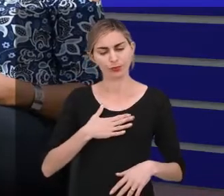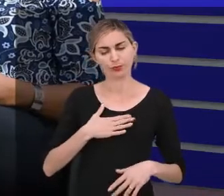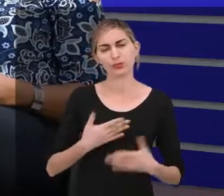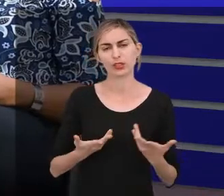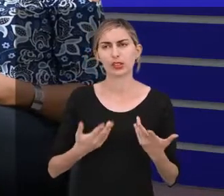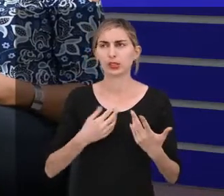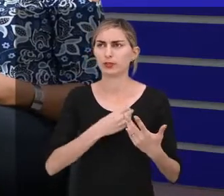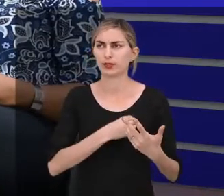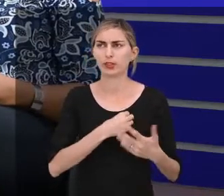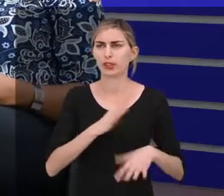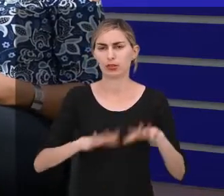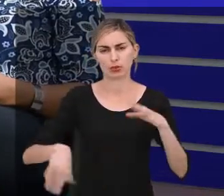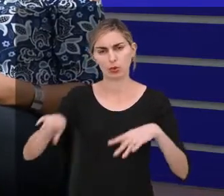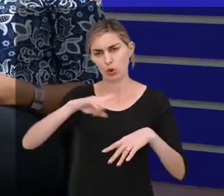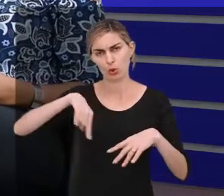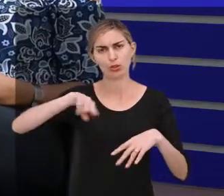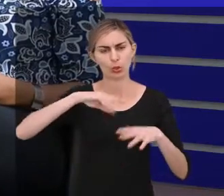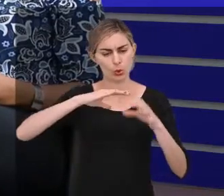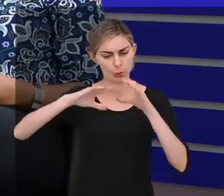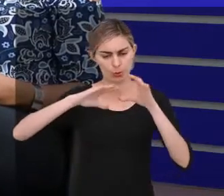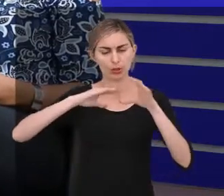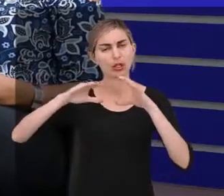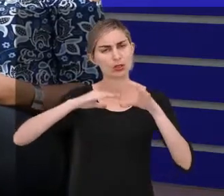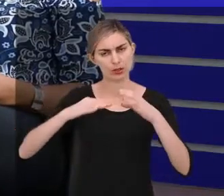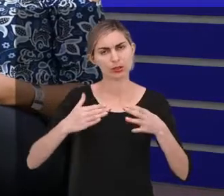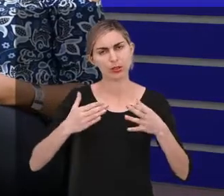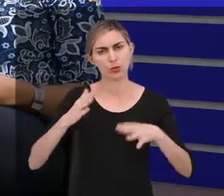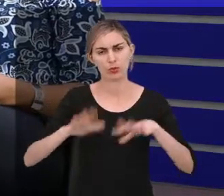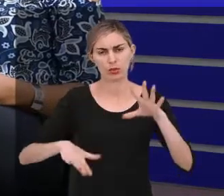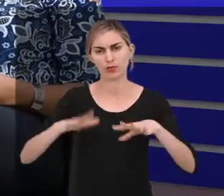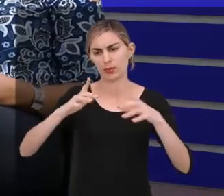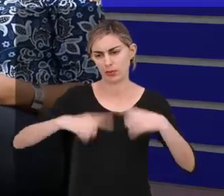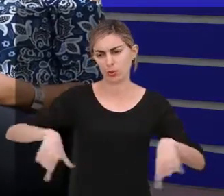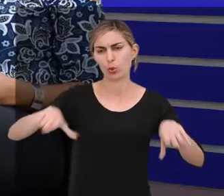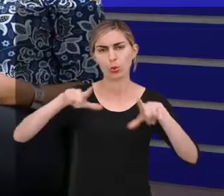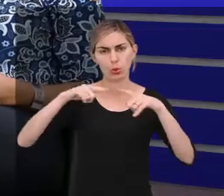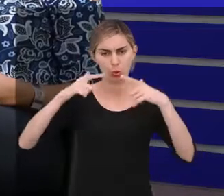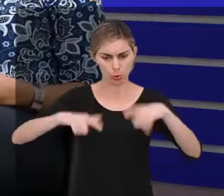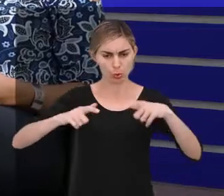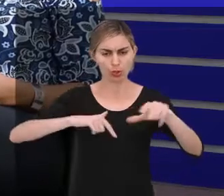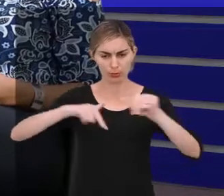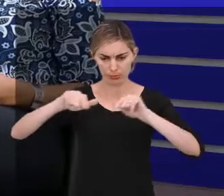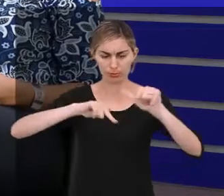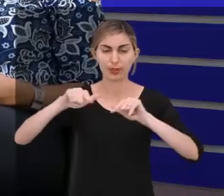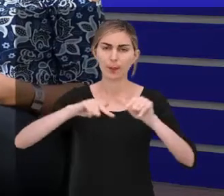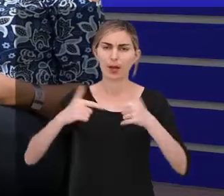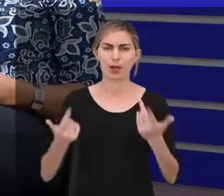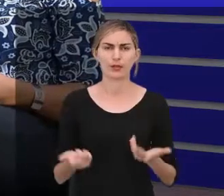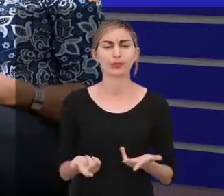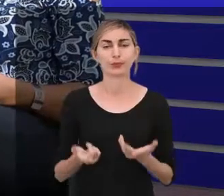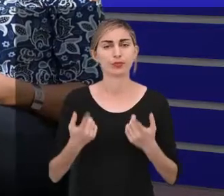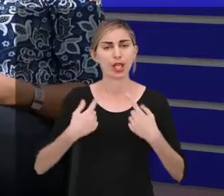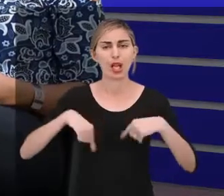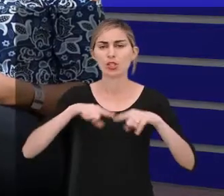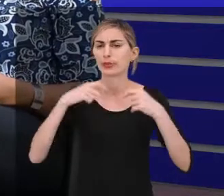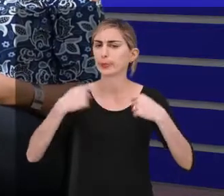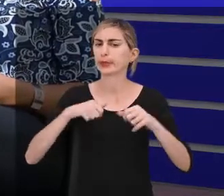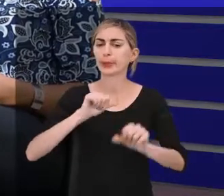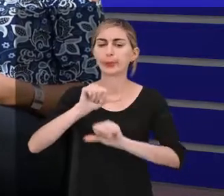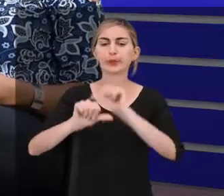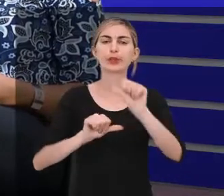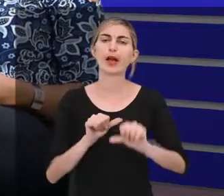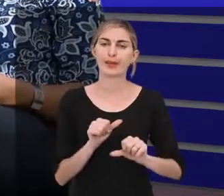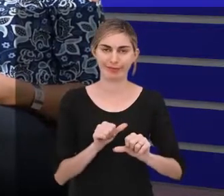em determinados momentos da nossa comunicação em ambiente de trabalho ou em algum relacionamento, a gente vai ter que mudar